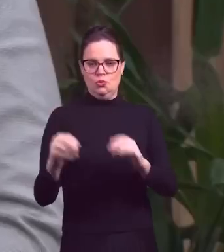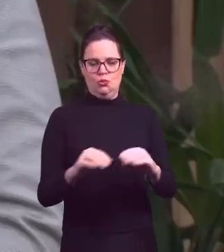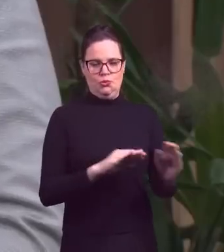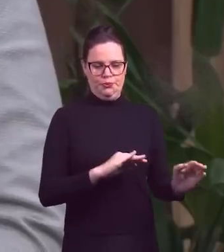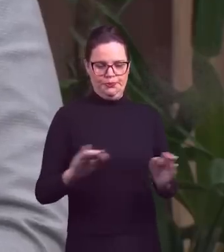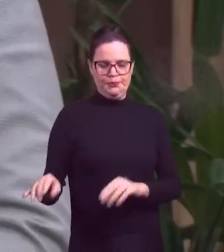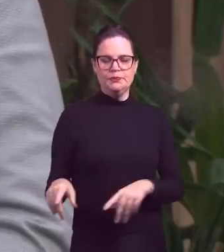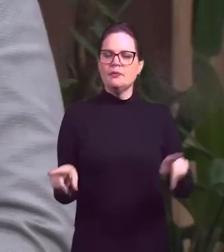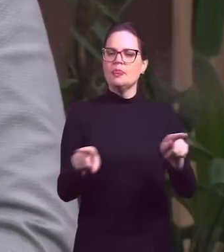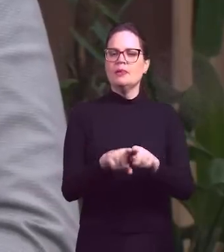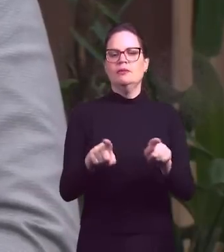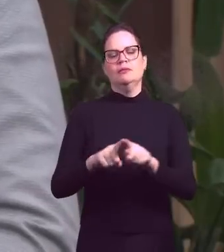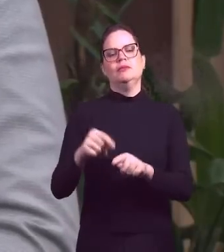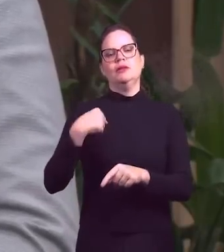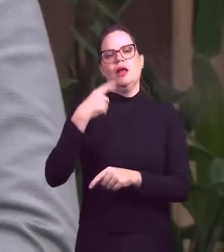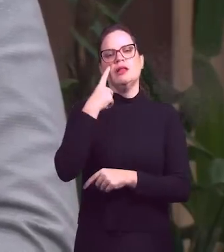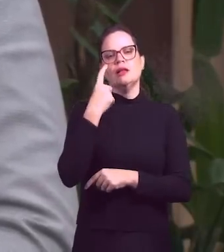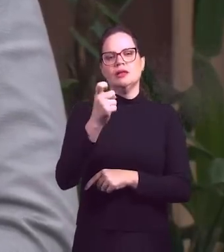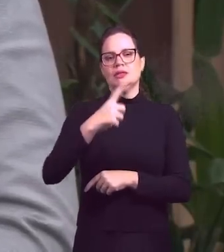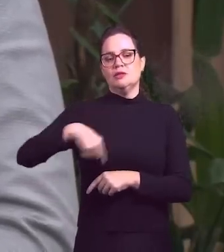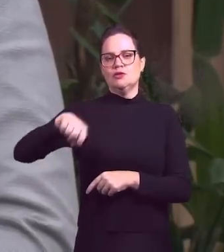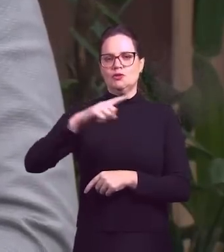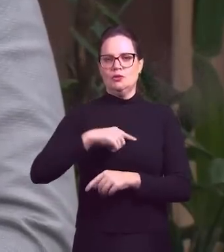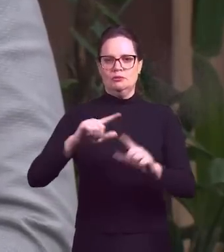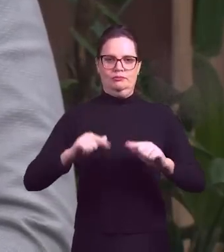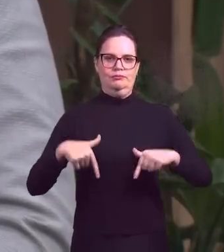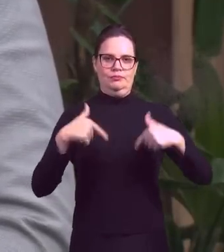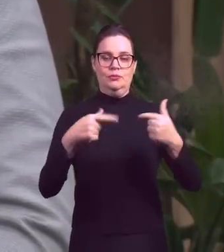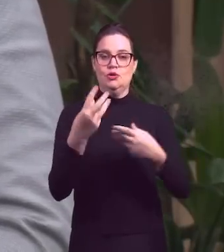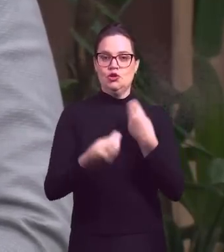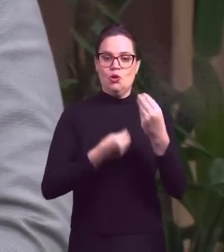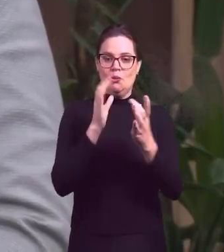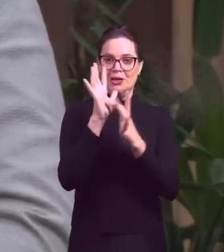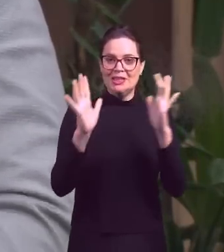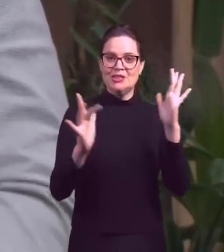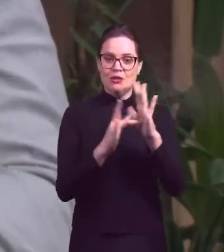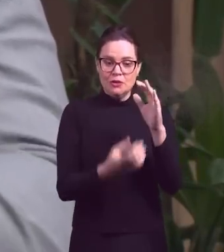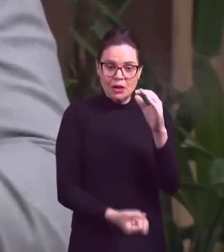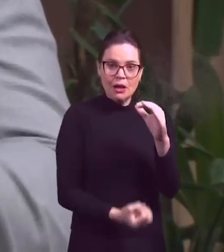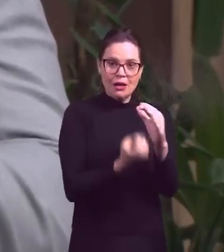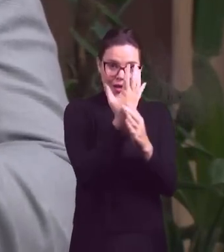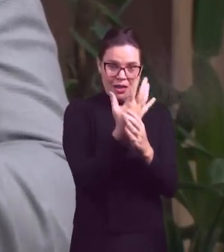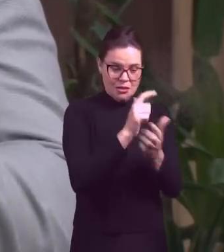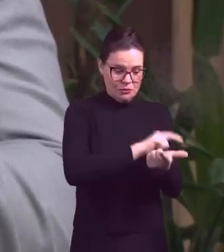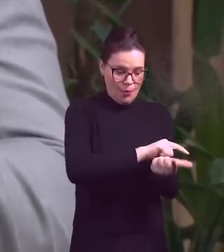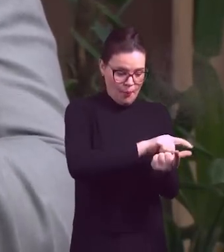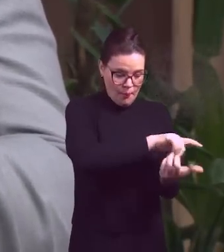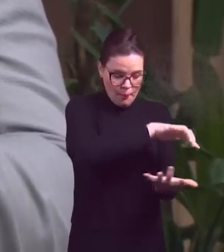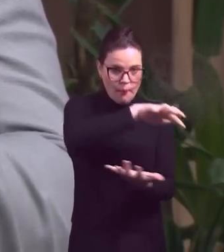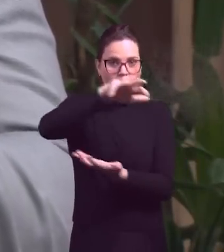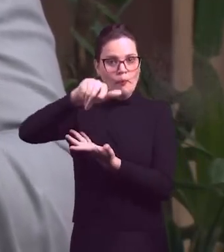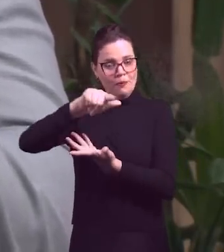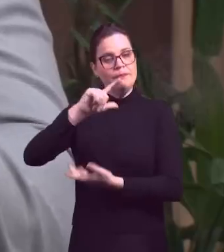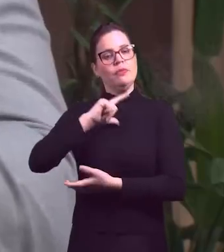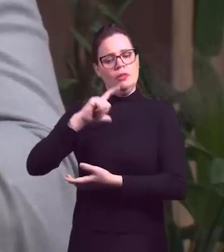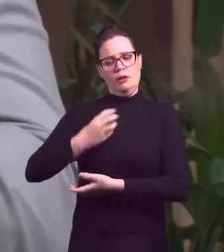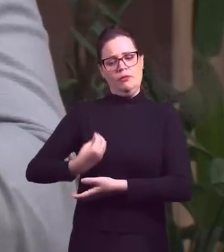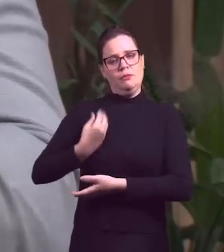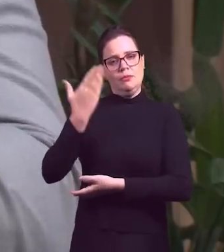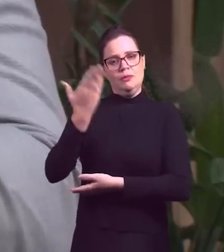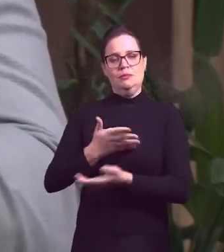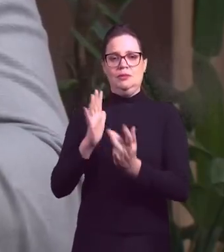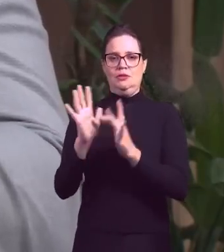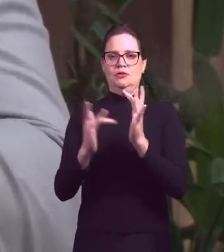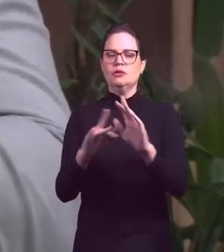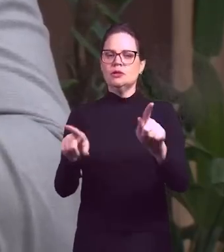também, pastor Lourenço, nós observarmos a atuação de Jesus na criação e há elementos que ficam claros